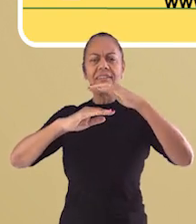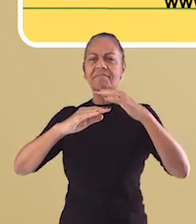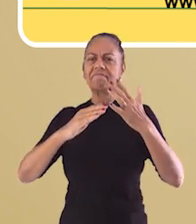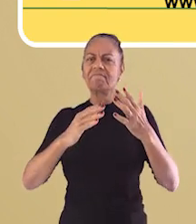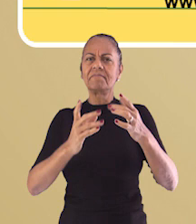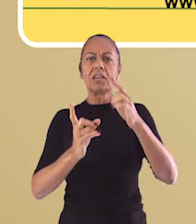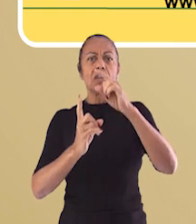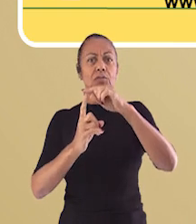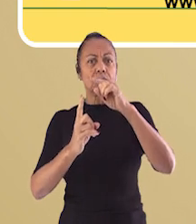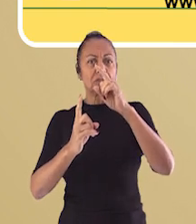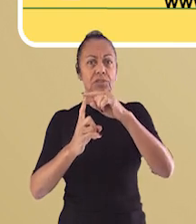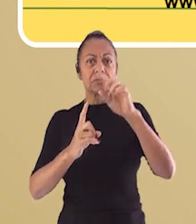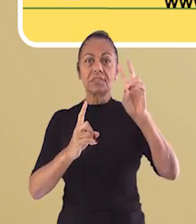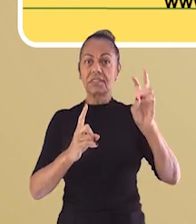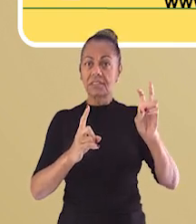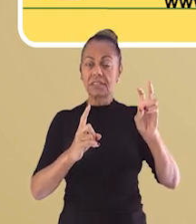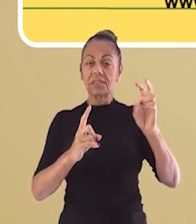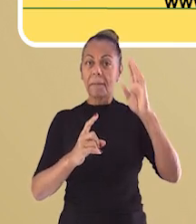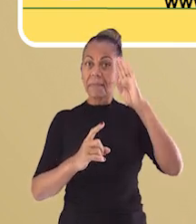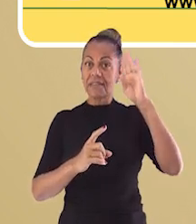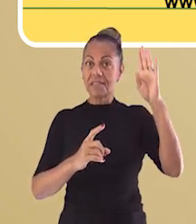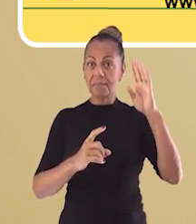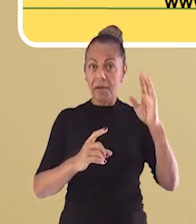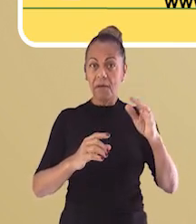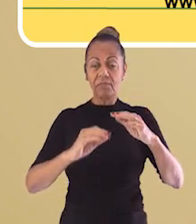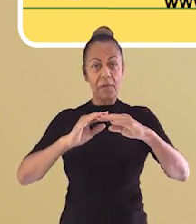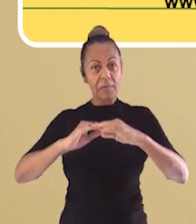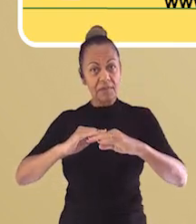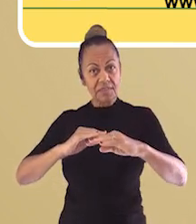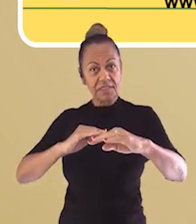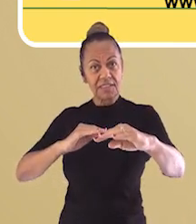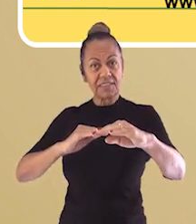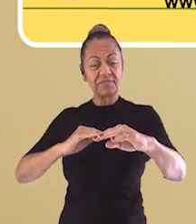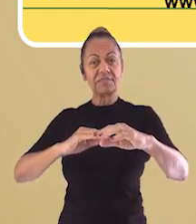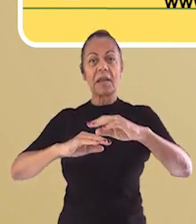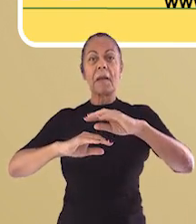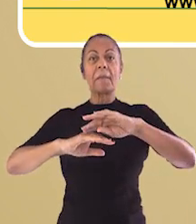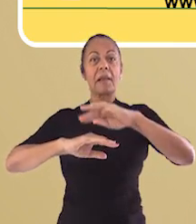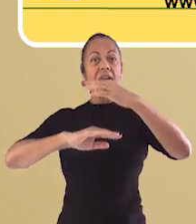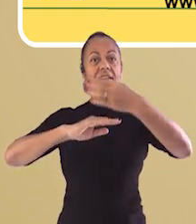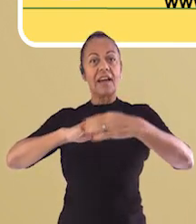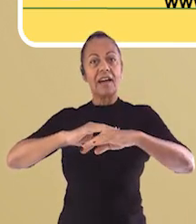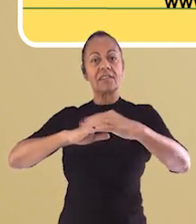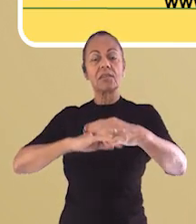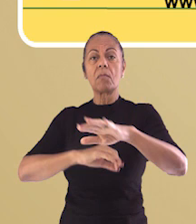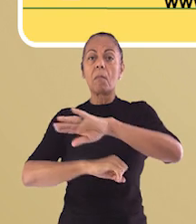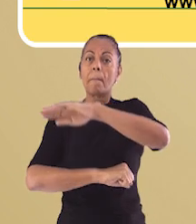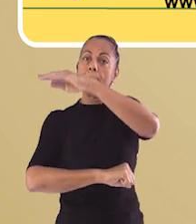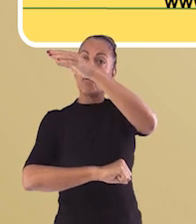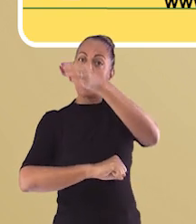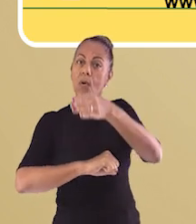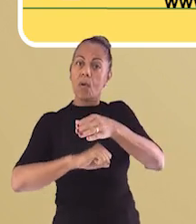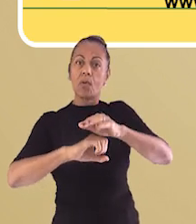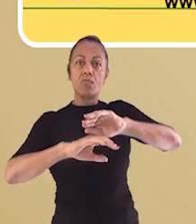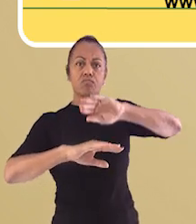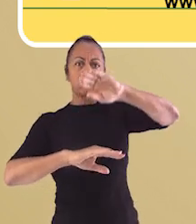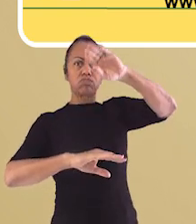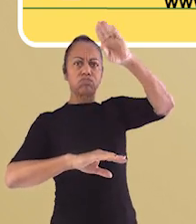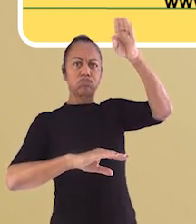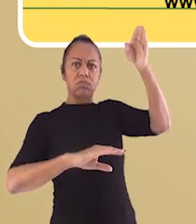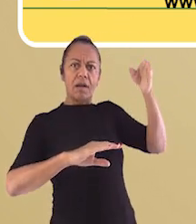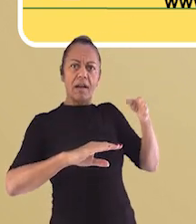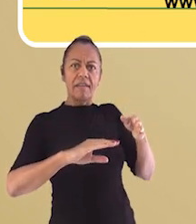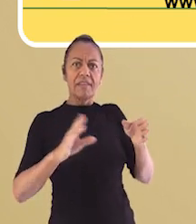sobre 5 tipos principais: planícies, planaltos, morros, montanhas